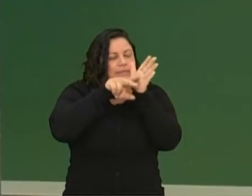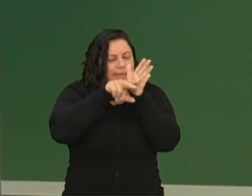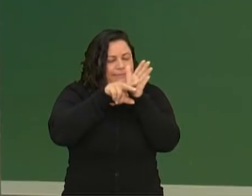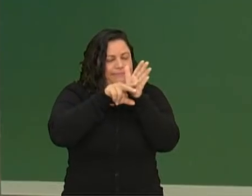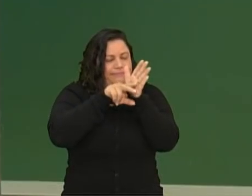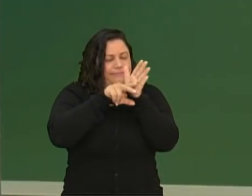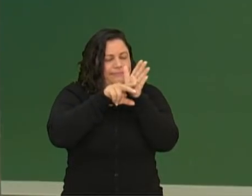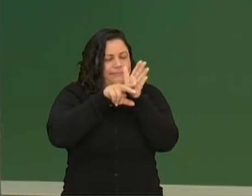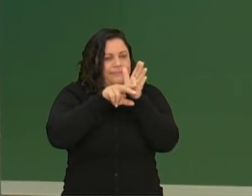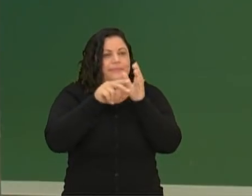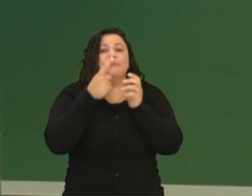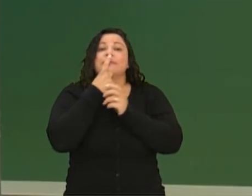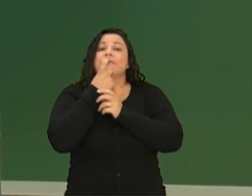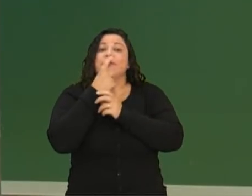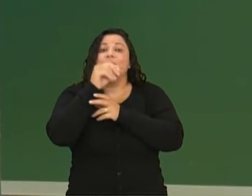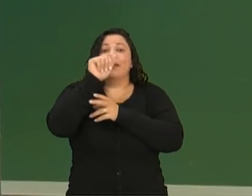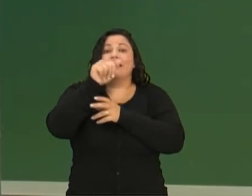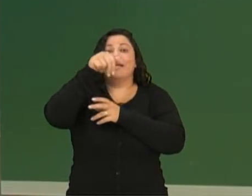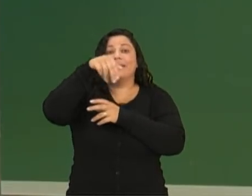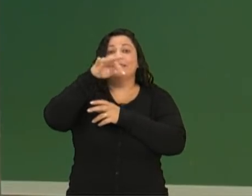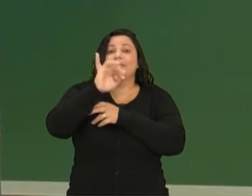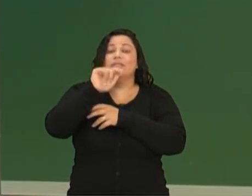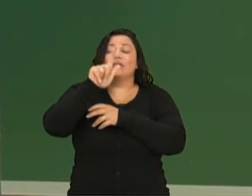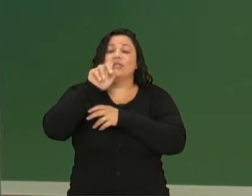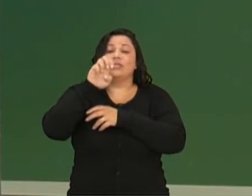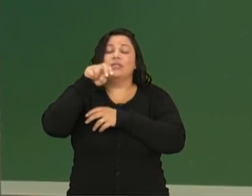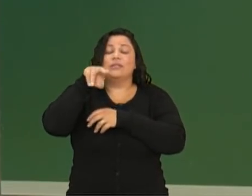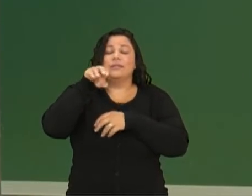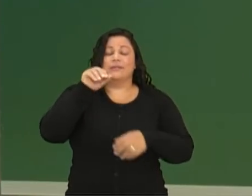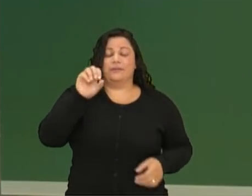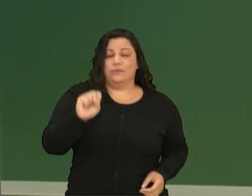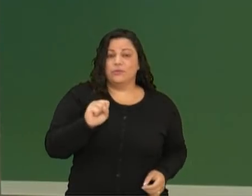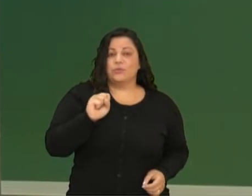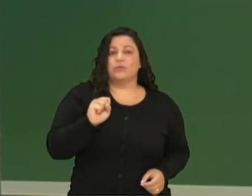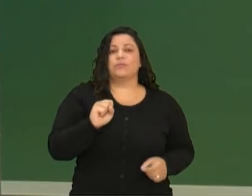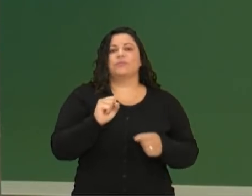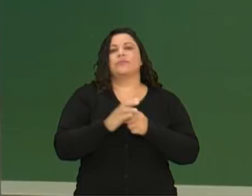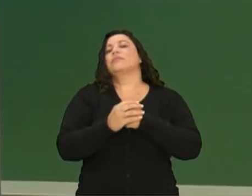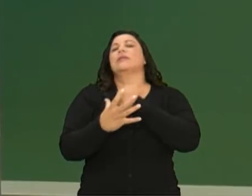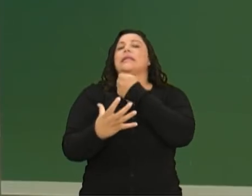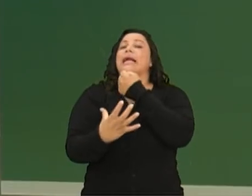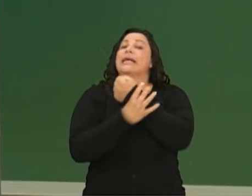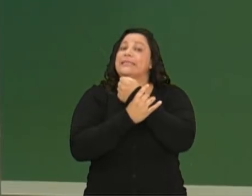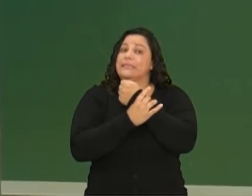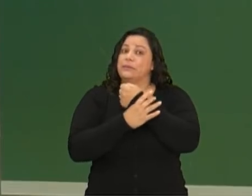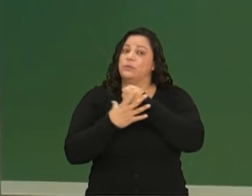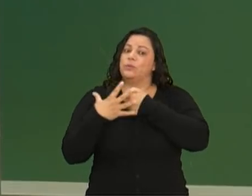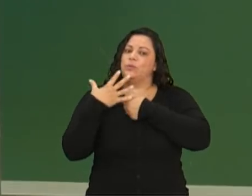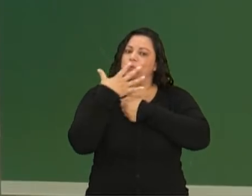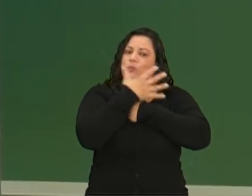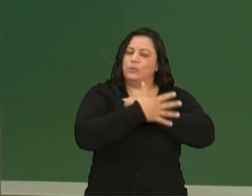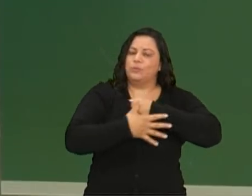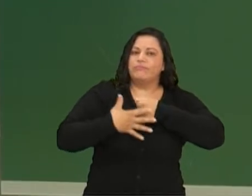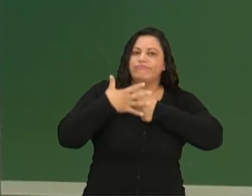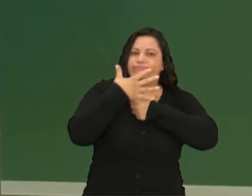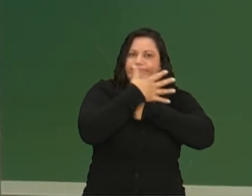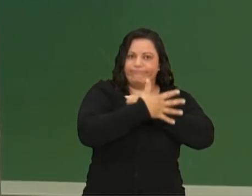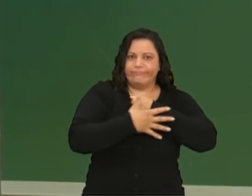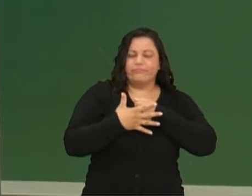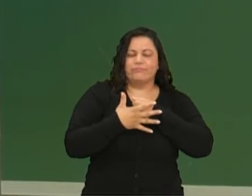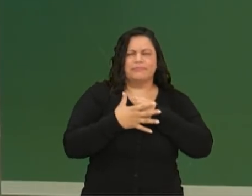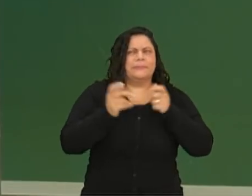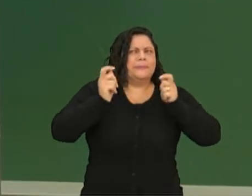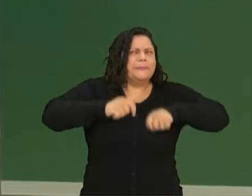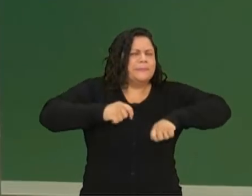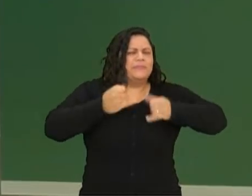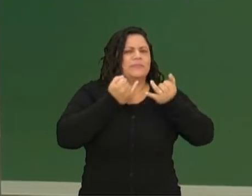de antígenos, ou seja, os anticorpos produzidos vão ser como se fossem